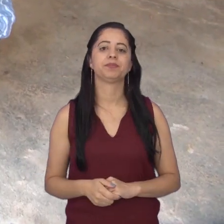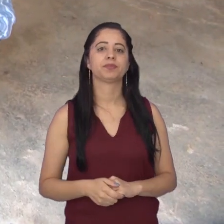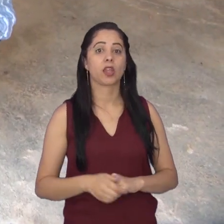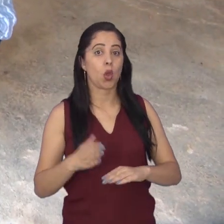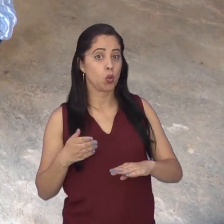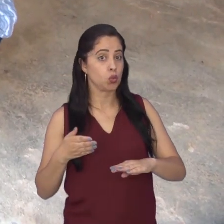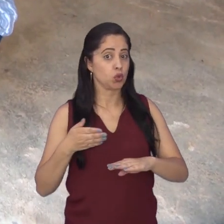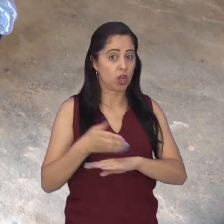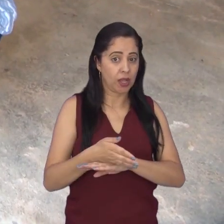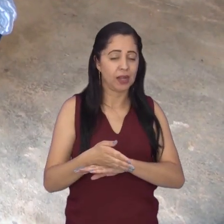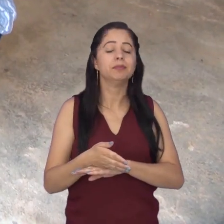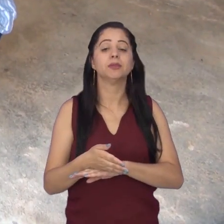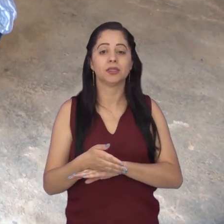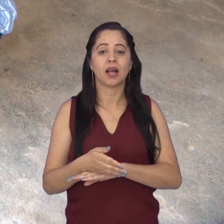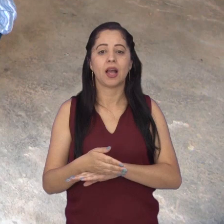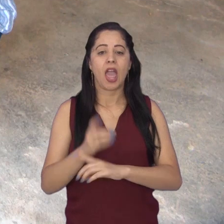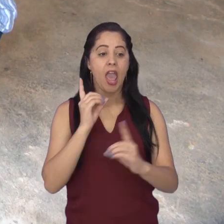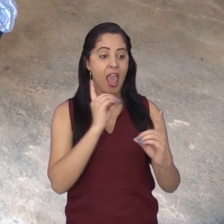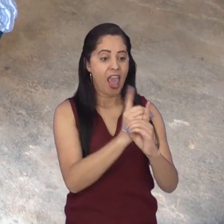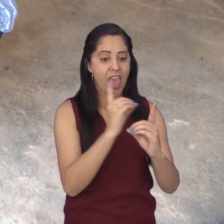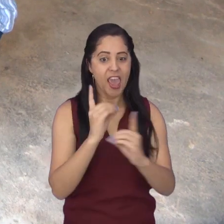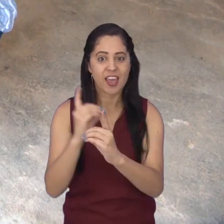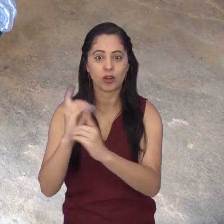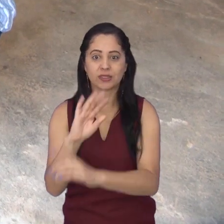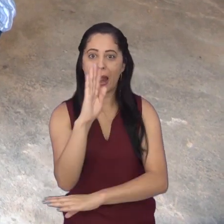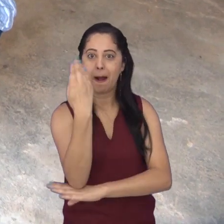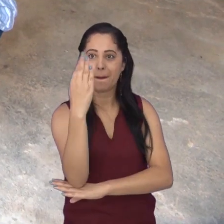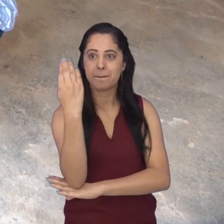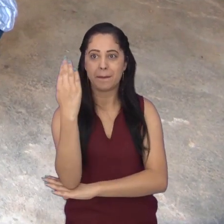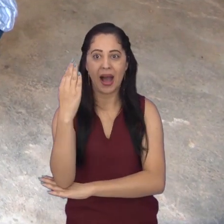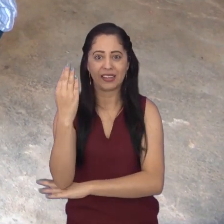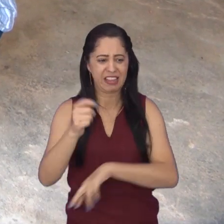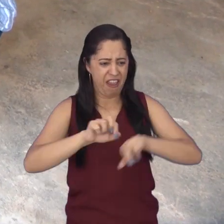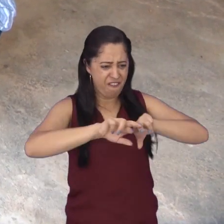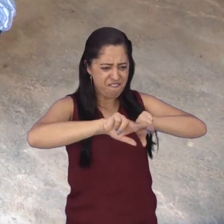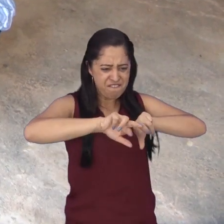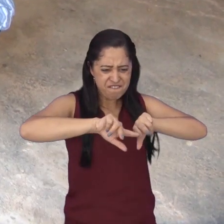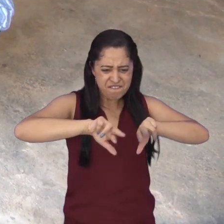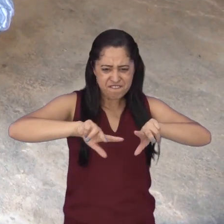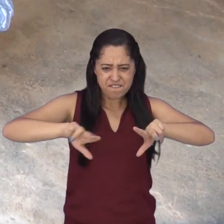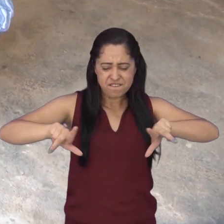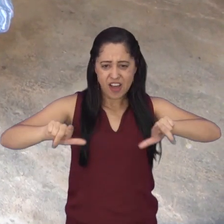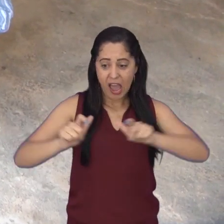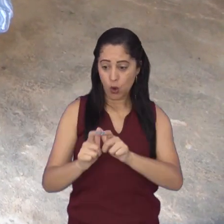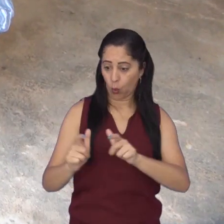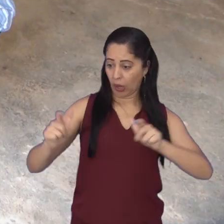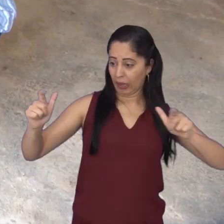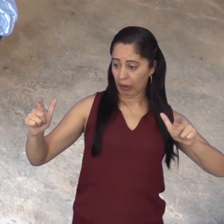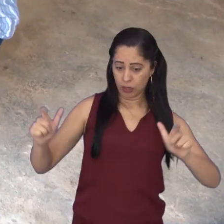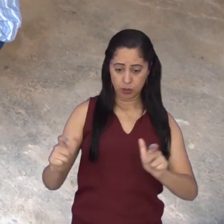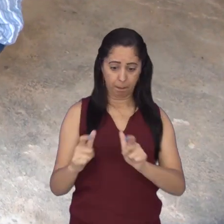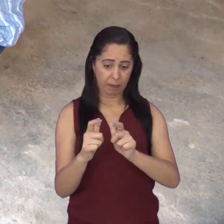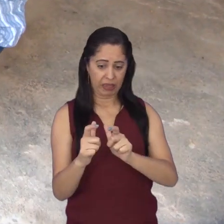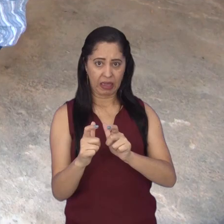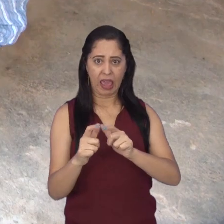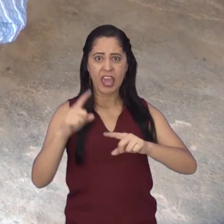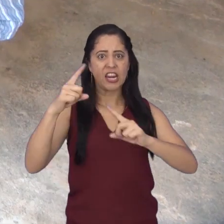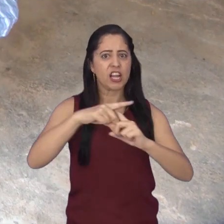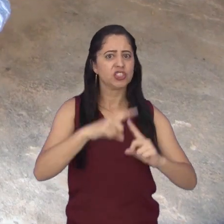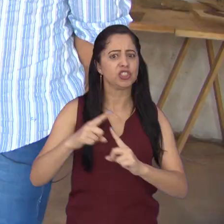Quando chegamos na oficina, é claro, encontramos pedaços de madeira de inúmeros tamanhos e